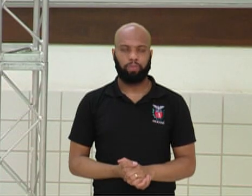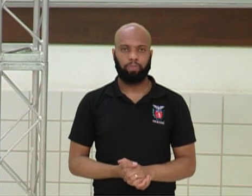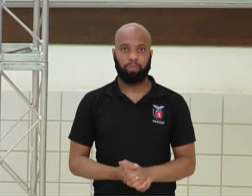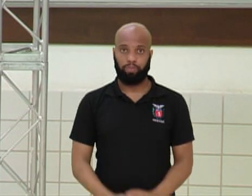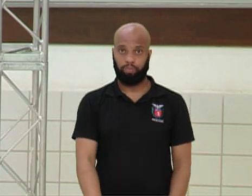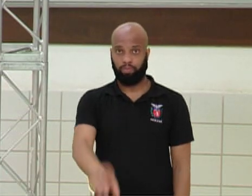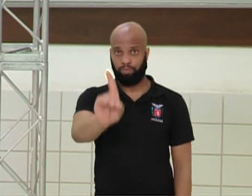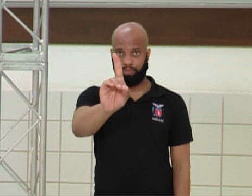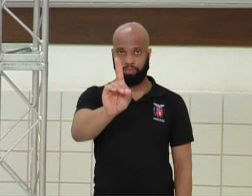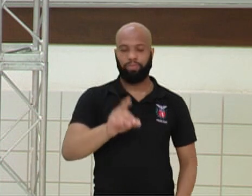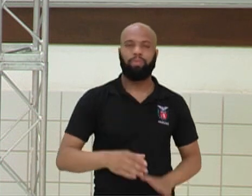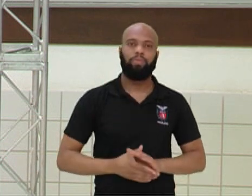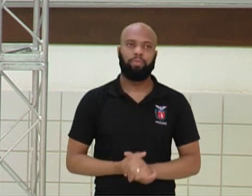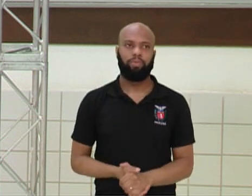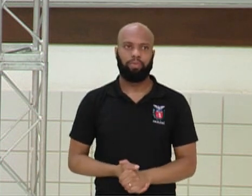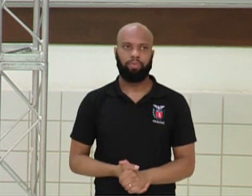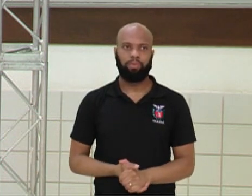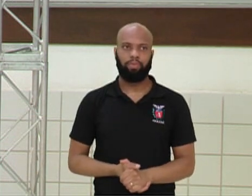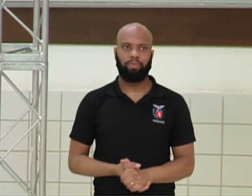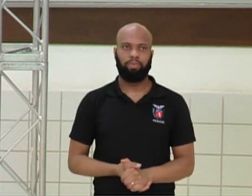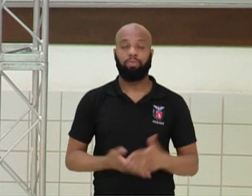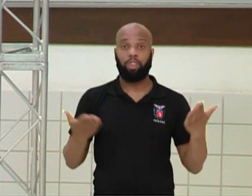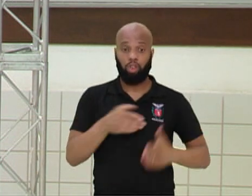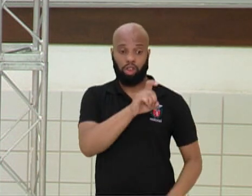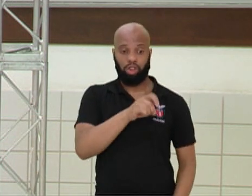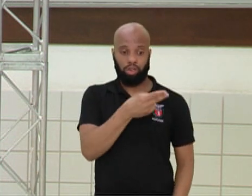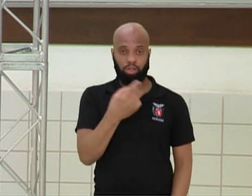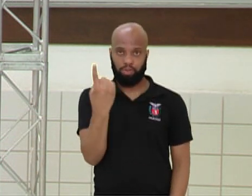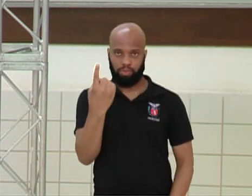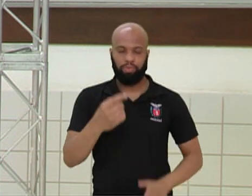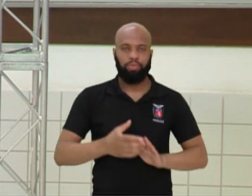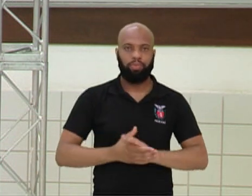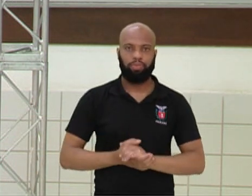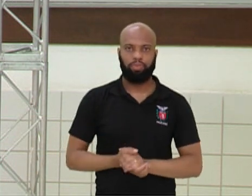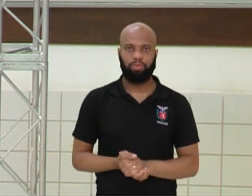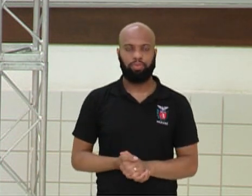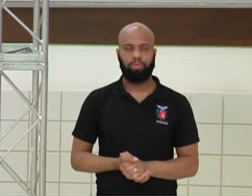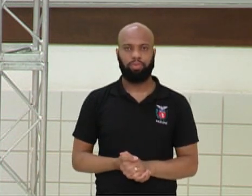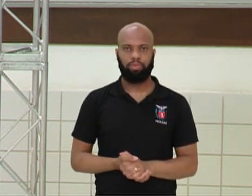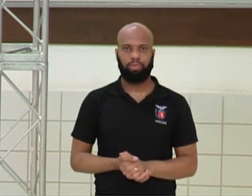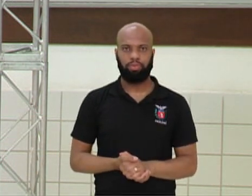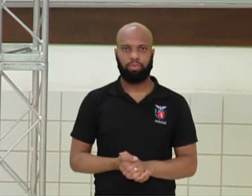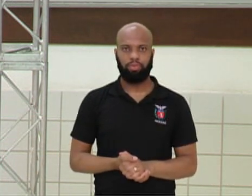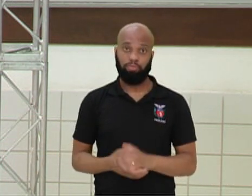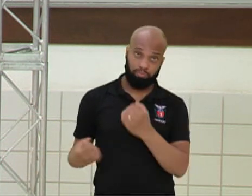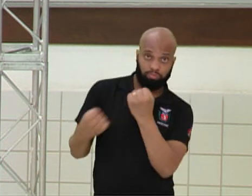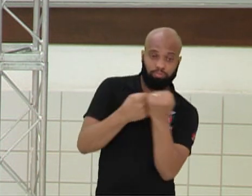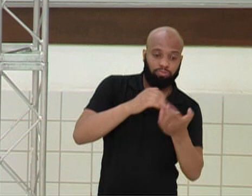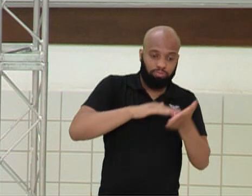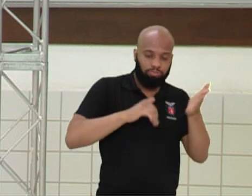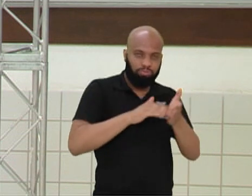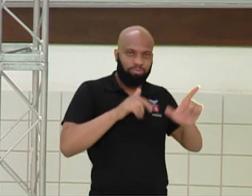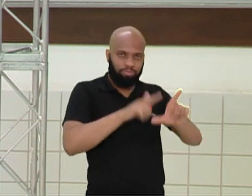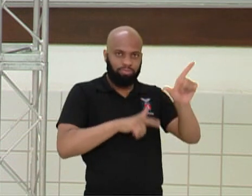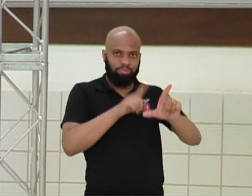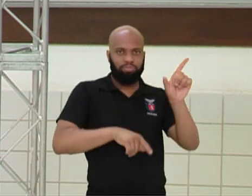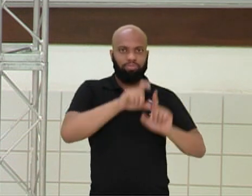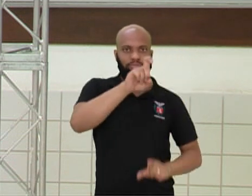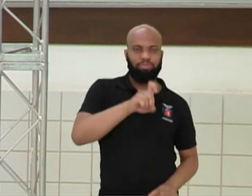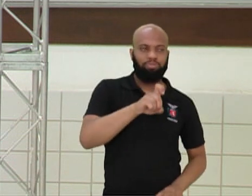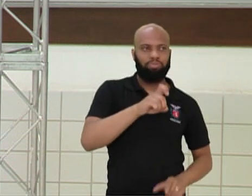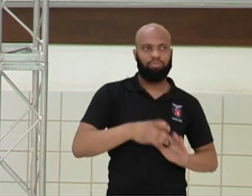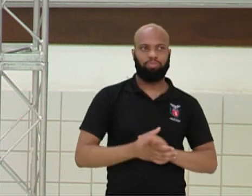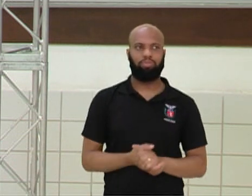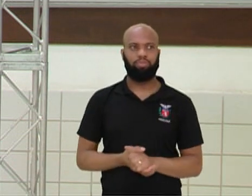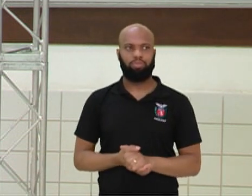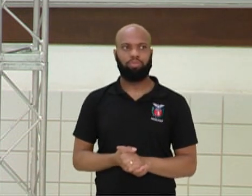item D, né, eu tenho que trocar o x por 1. O x é igual a 1. Se eu substituir lá, bom, eu não vou nem substituir,